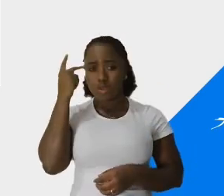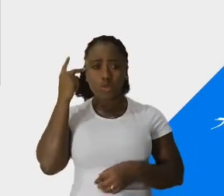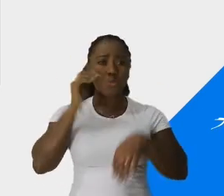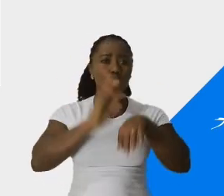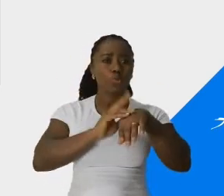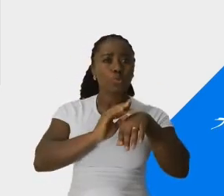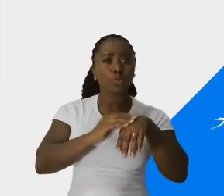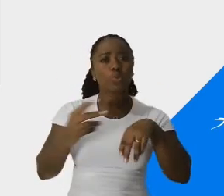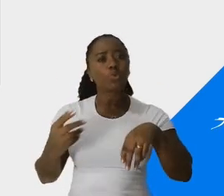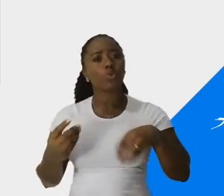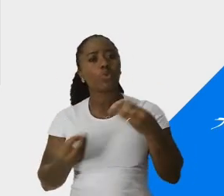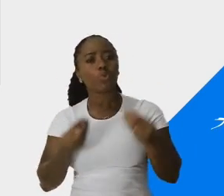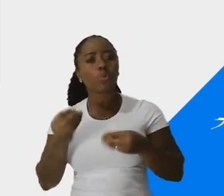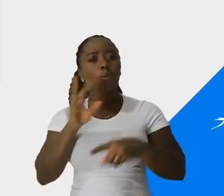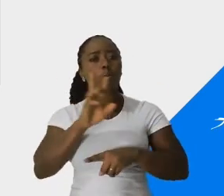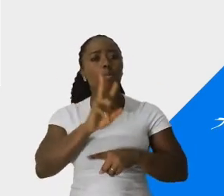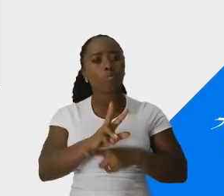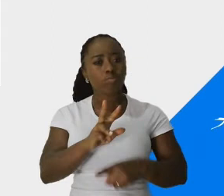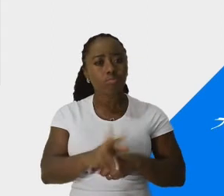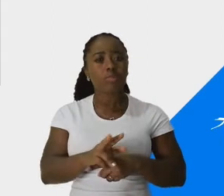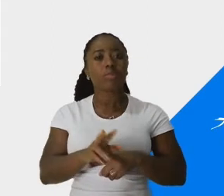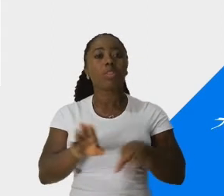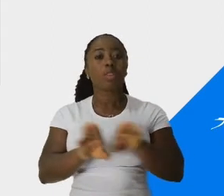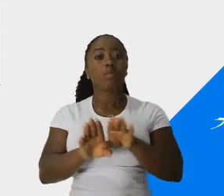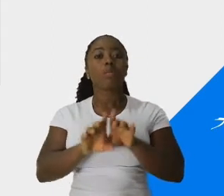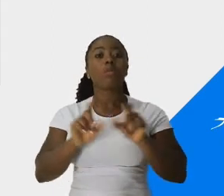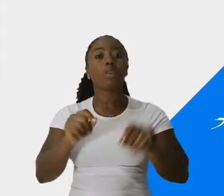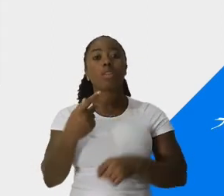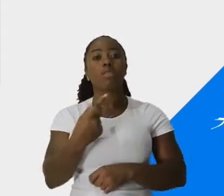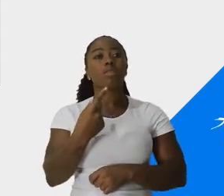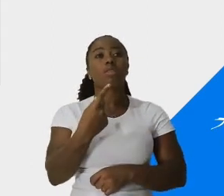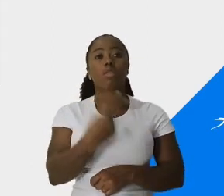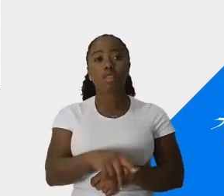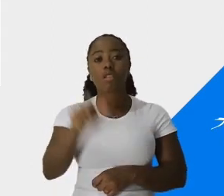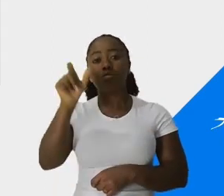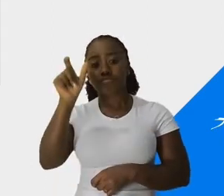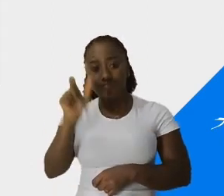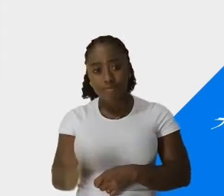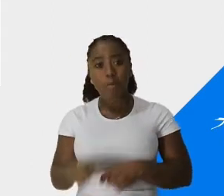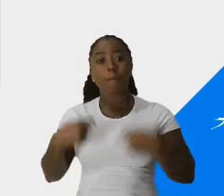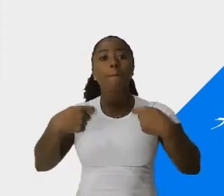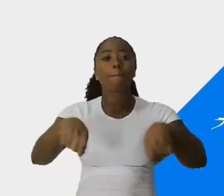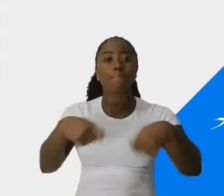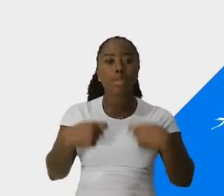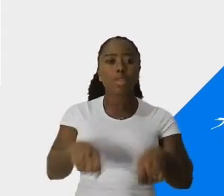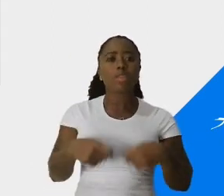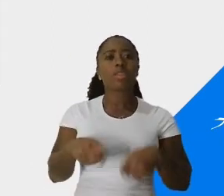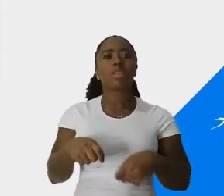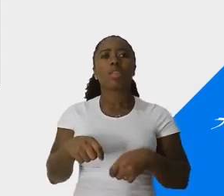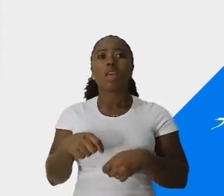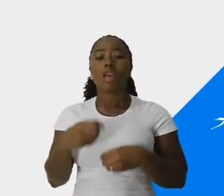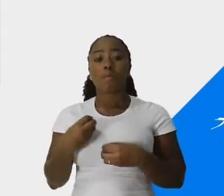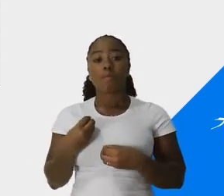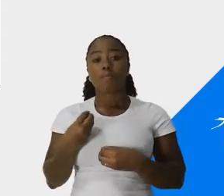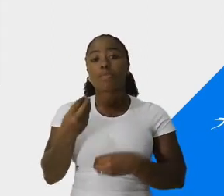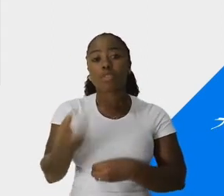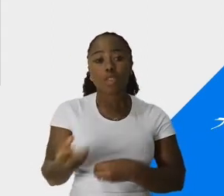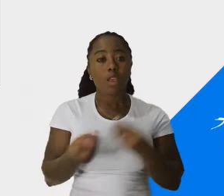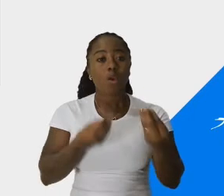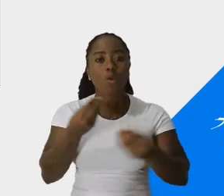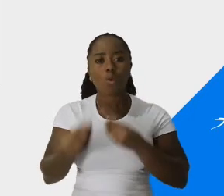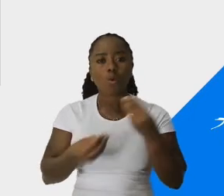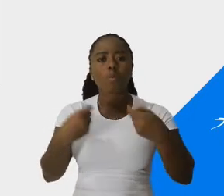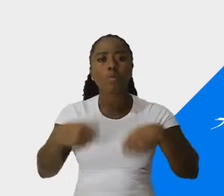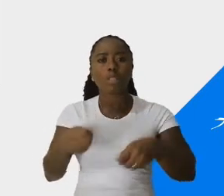tem que falhar ao tratamento farmacológico para controle das crises. Atualmente,